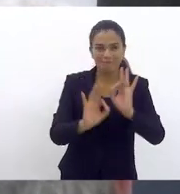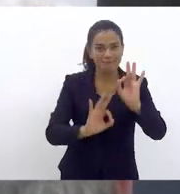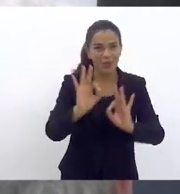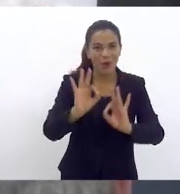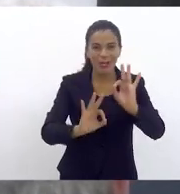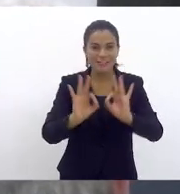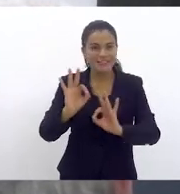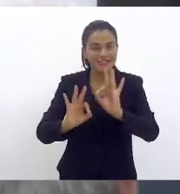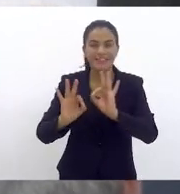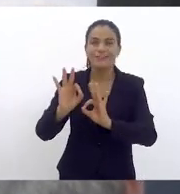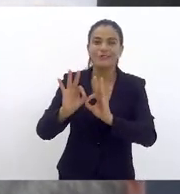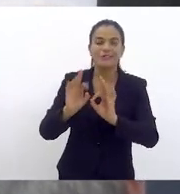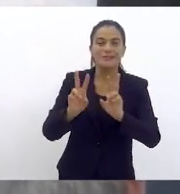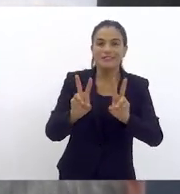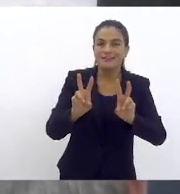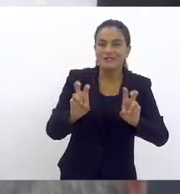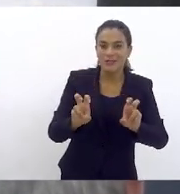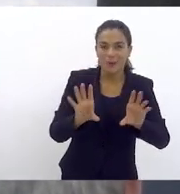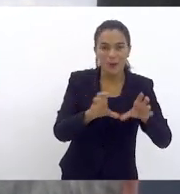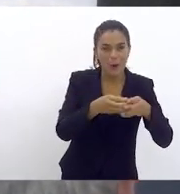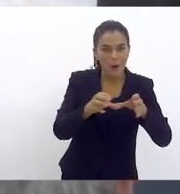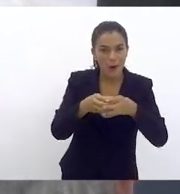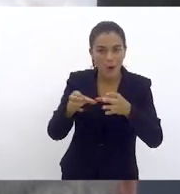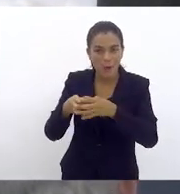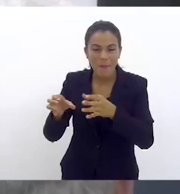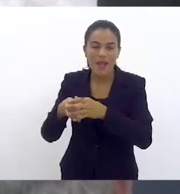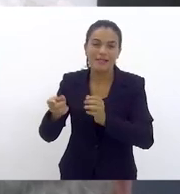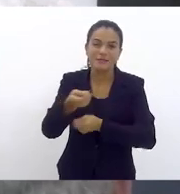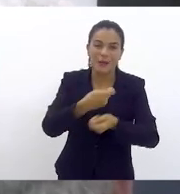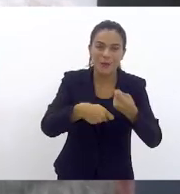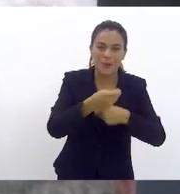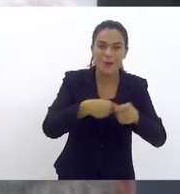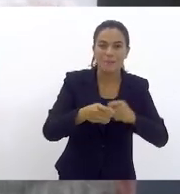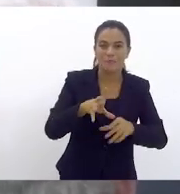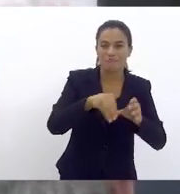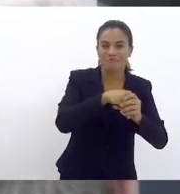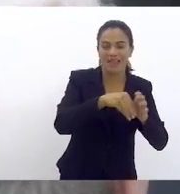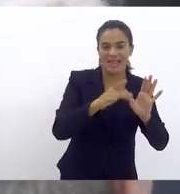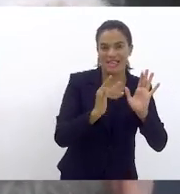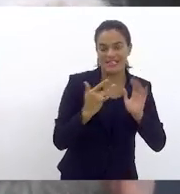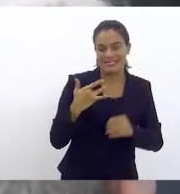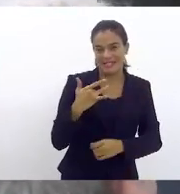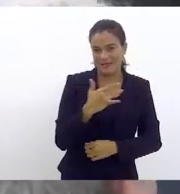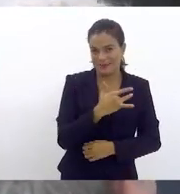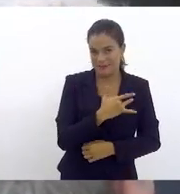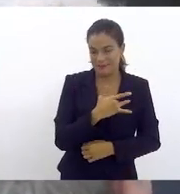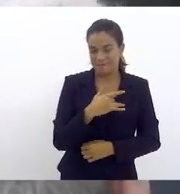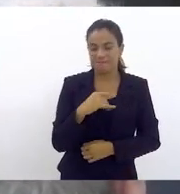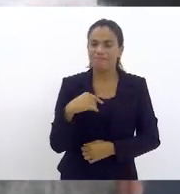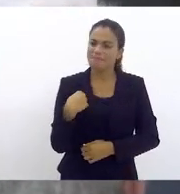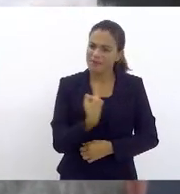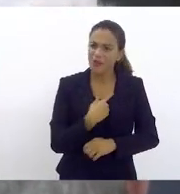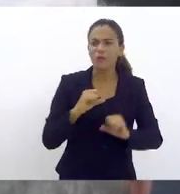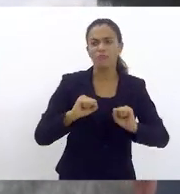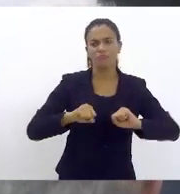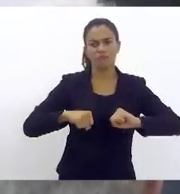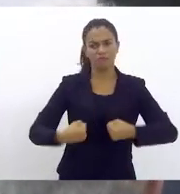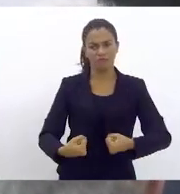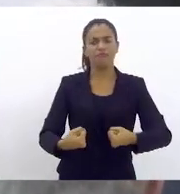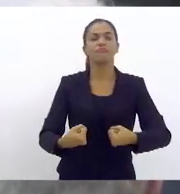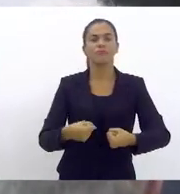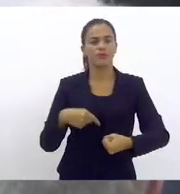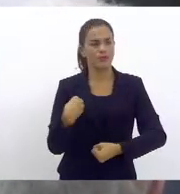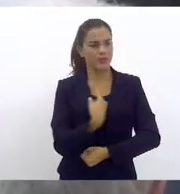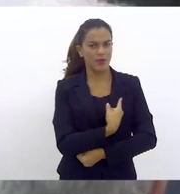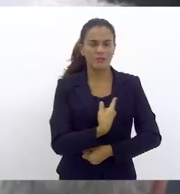dessa questão do nosso complexo econômico industrial da saúde e eu tenho defendido que a gente tem que